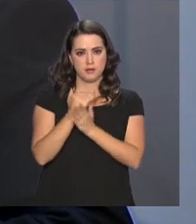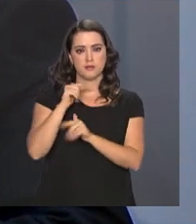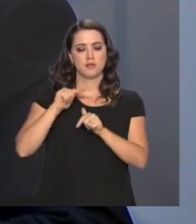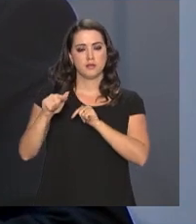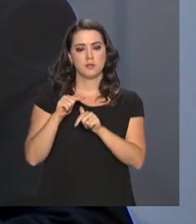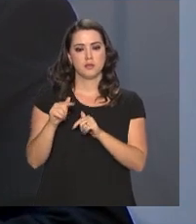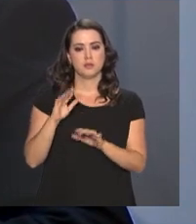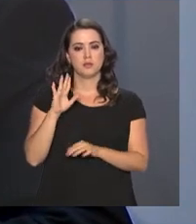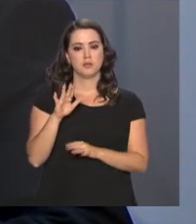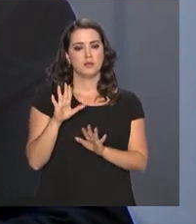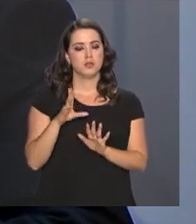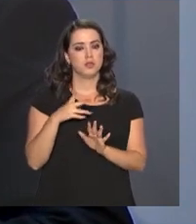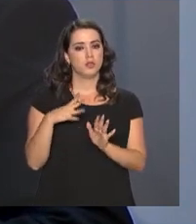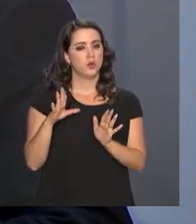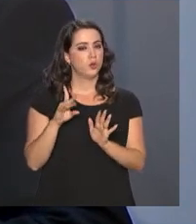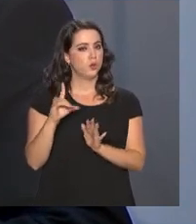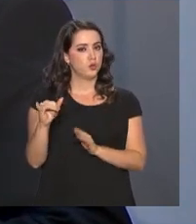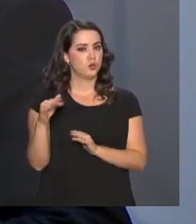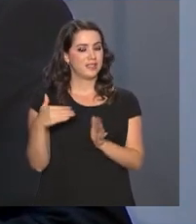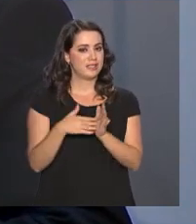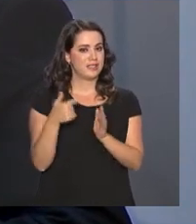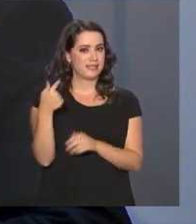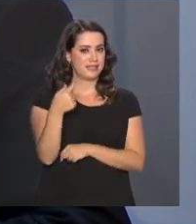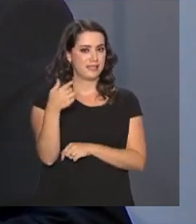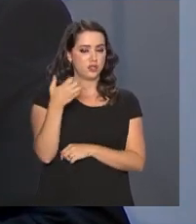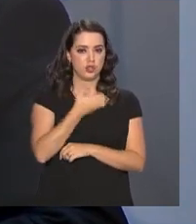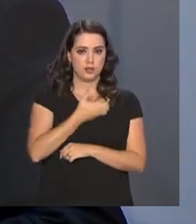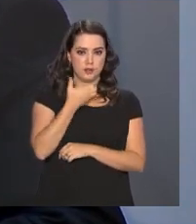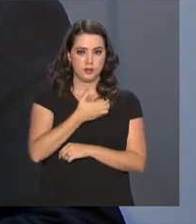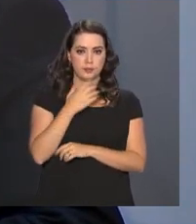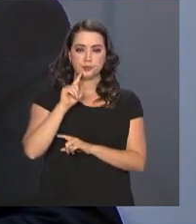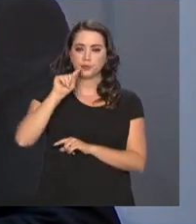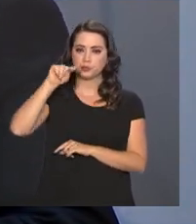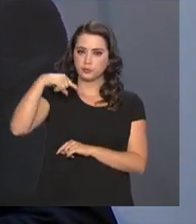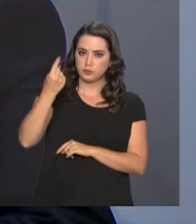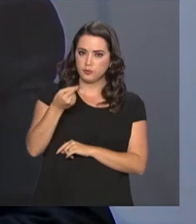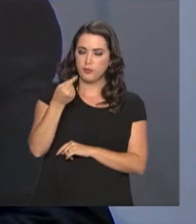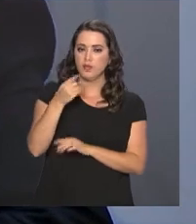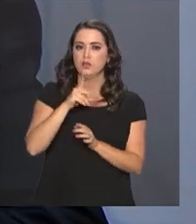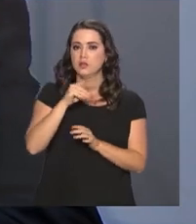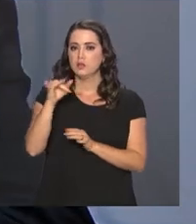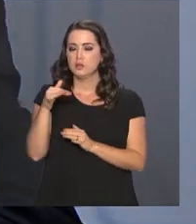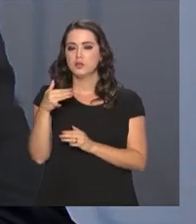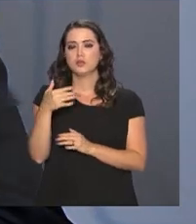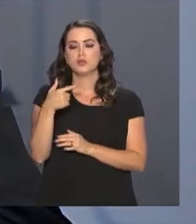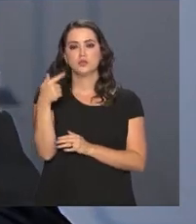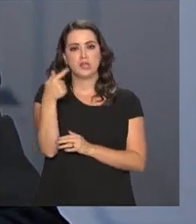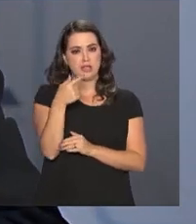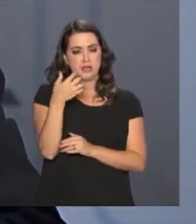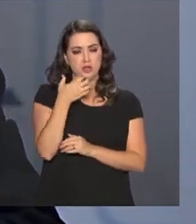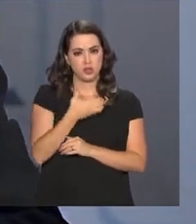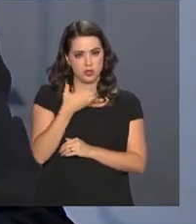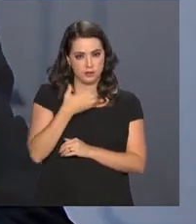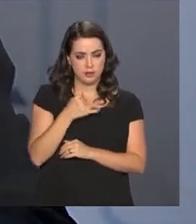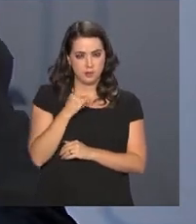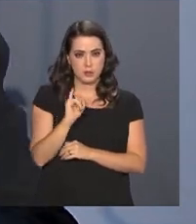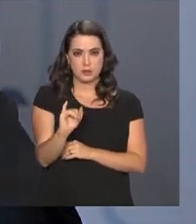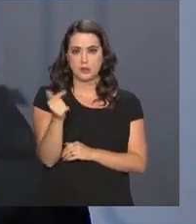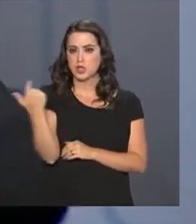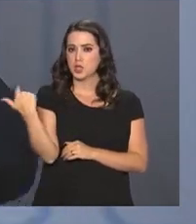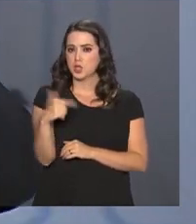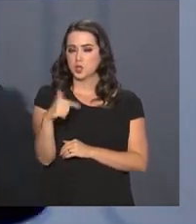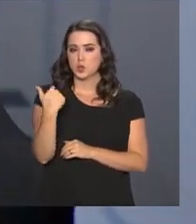atividades a data limite é dia 7 de dezembro e após a data limite caso é não